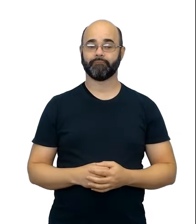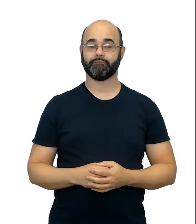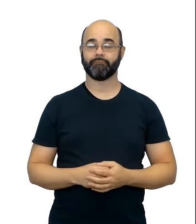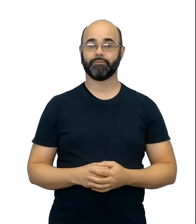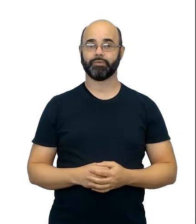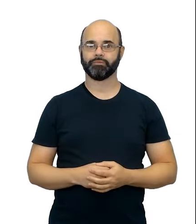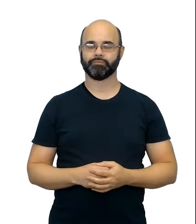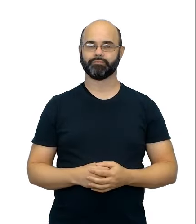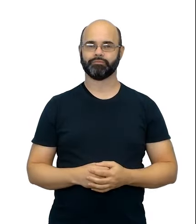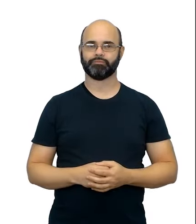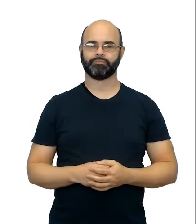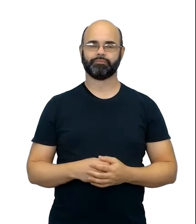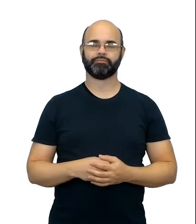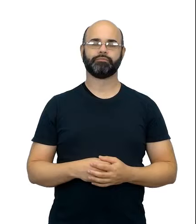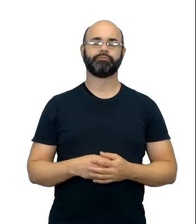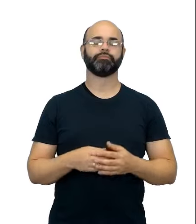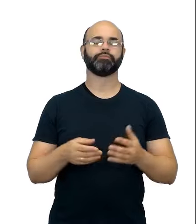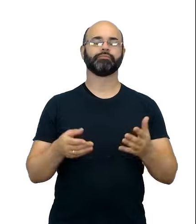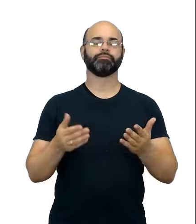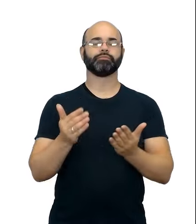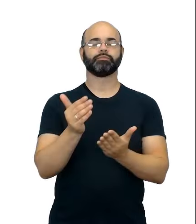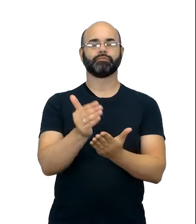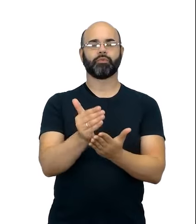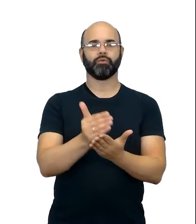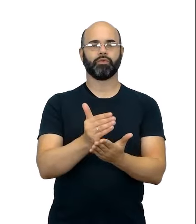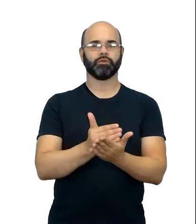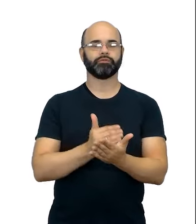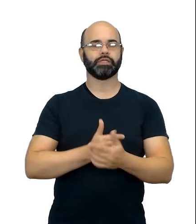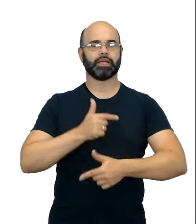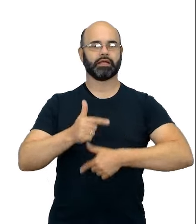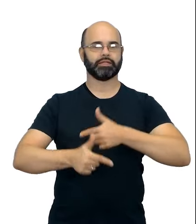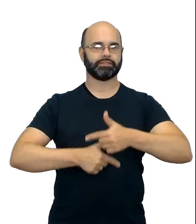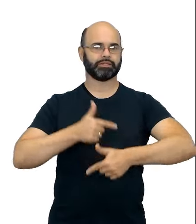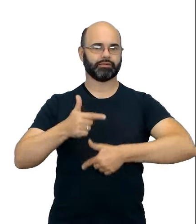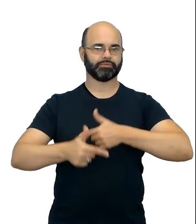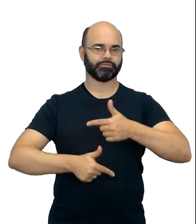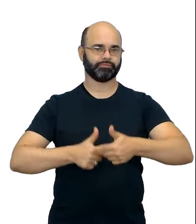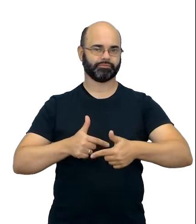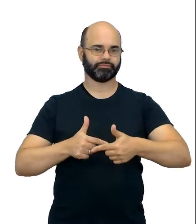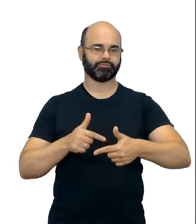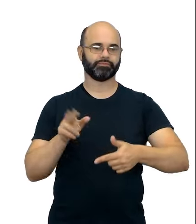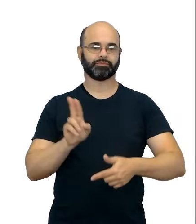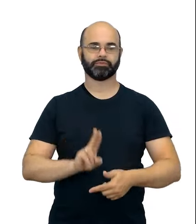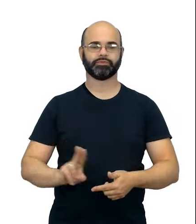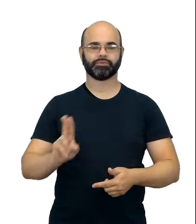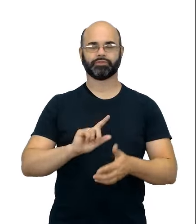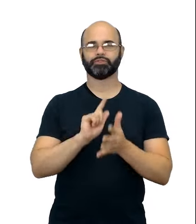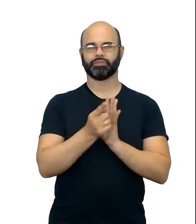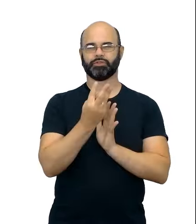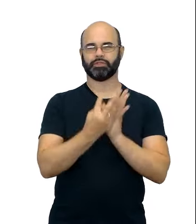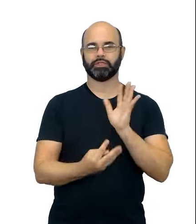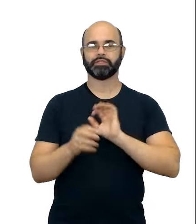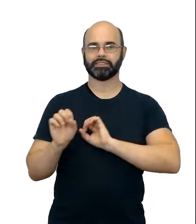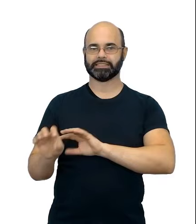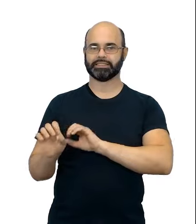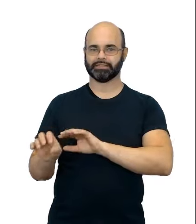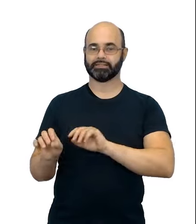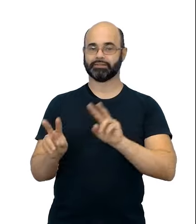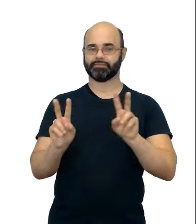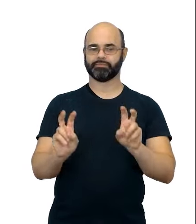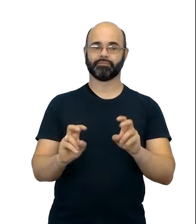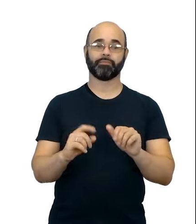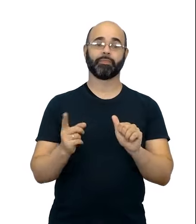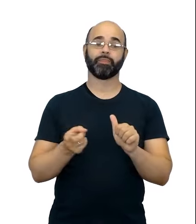O currículo em ação, o componente curricular de língua portuguesa e o ensino dos gêneros textuais. Primeiro item,